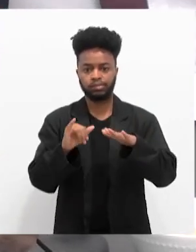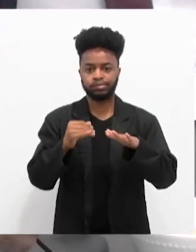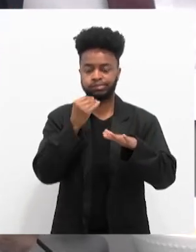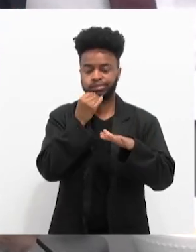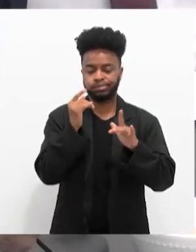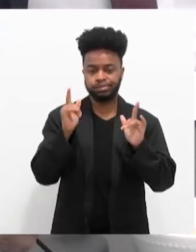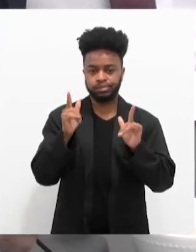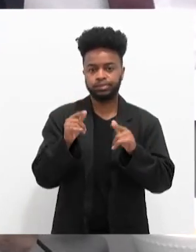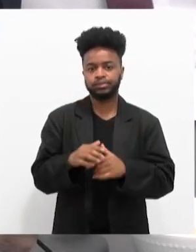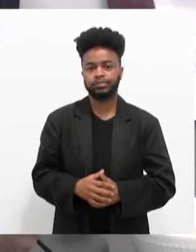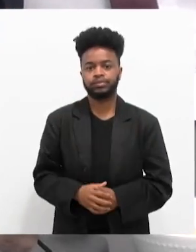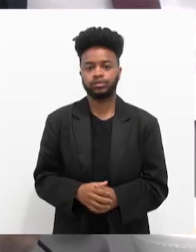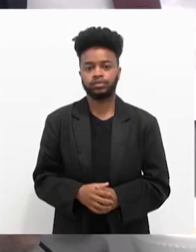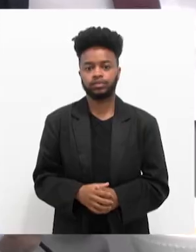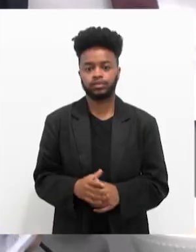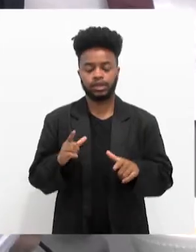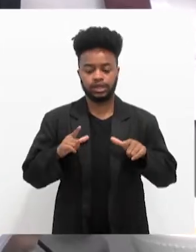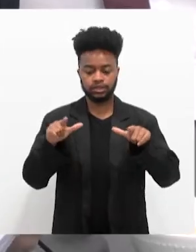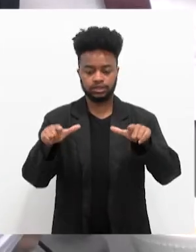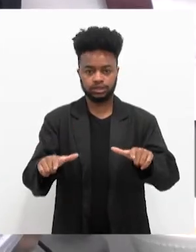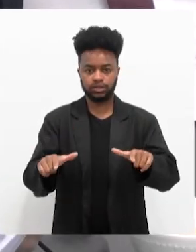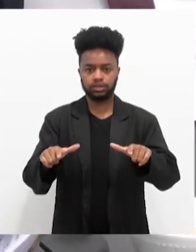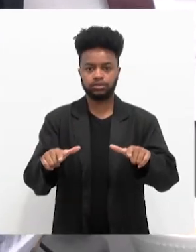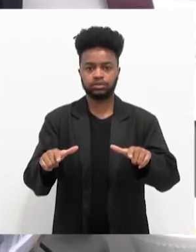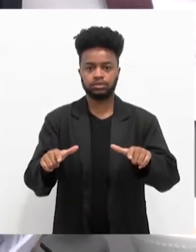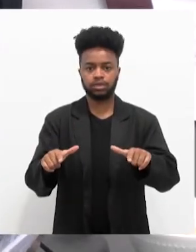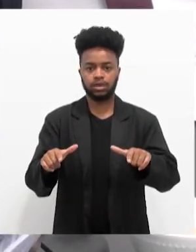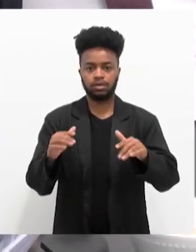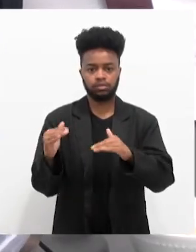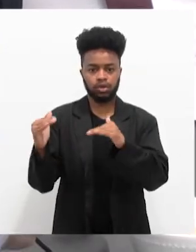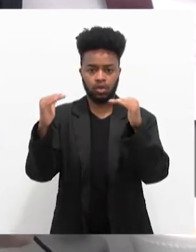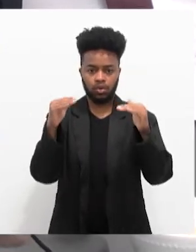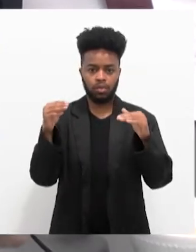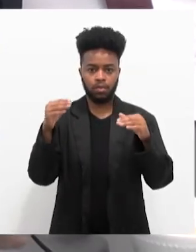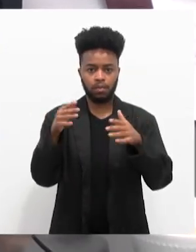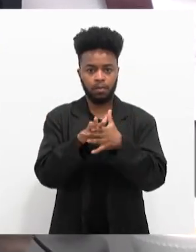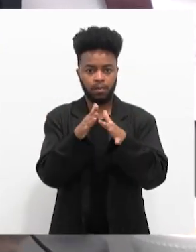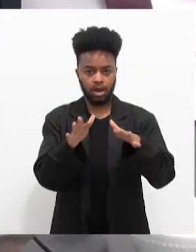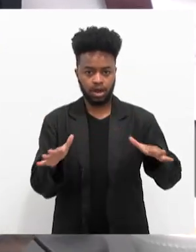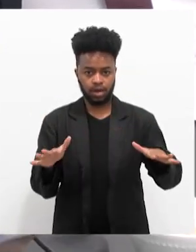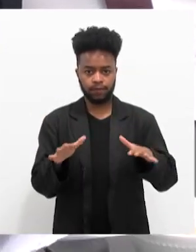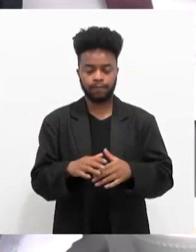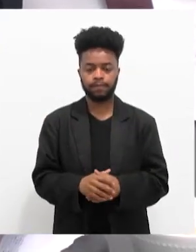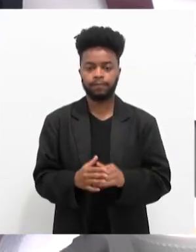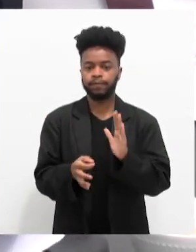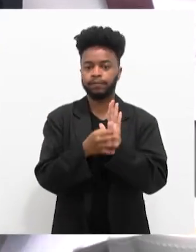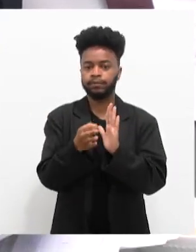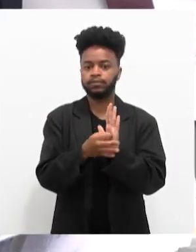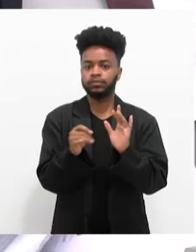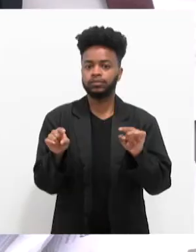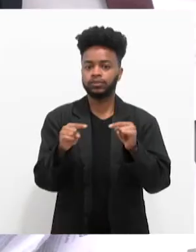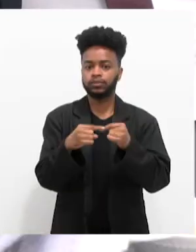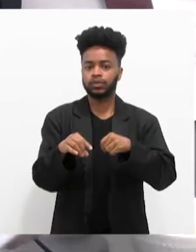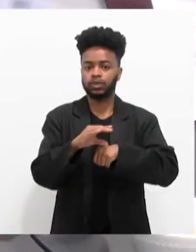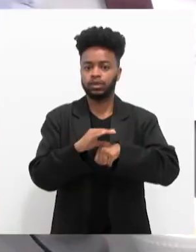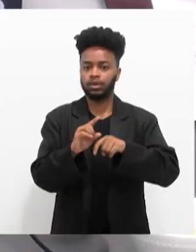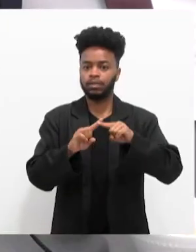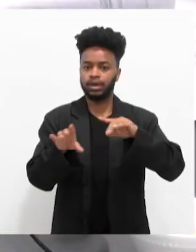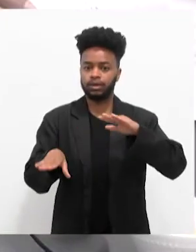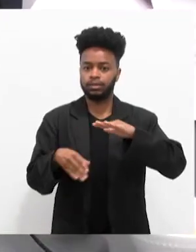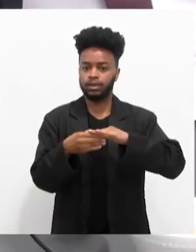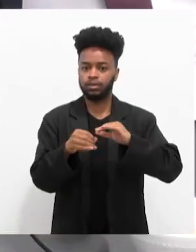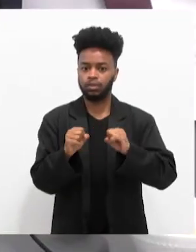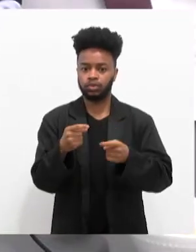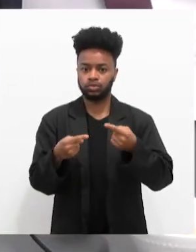Amador, certificado pela Autoridade Marítima. O parecer é pela constitucionalidade com emenda. Em